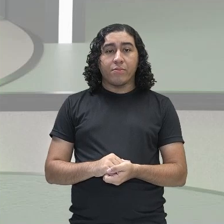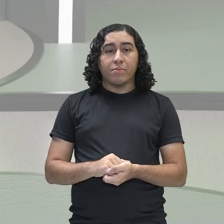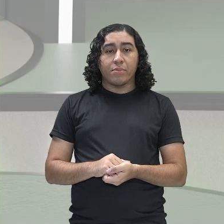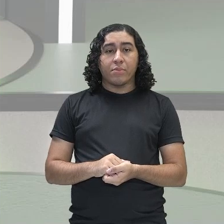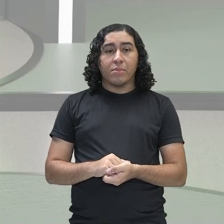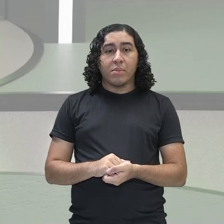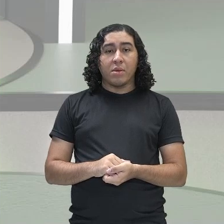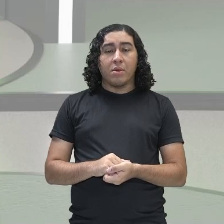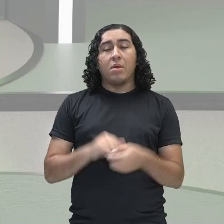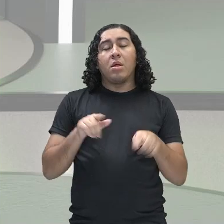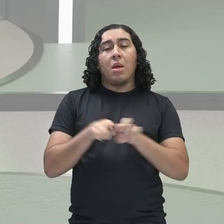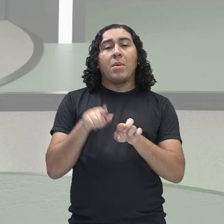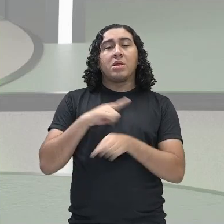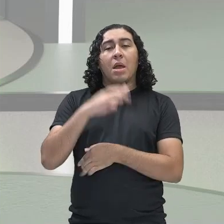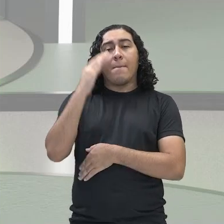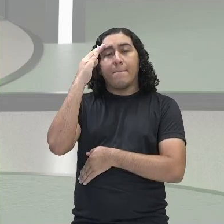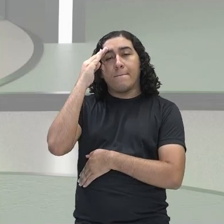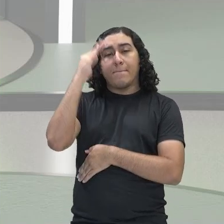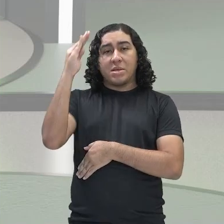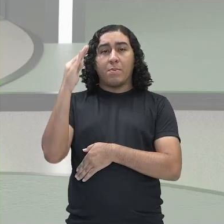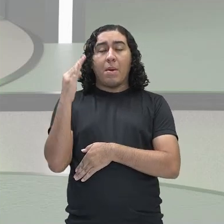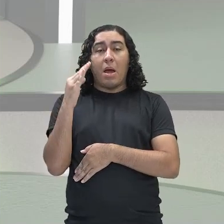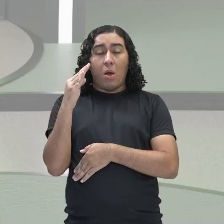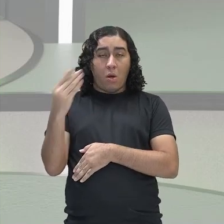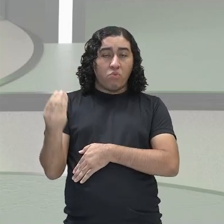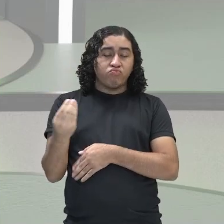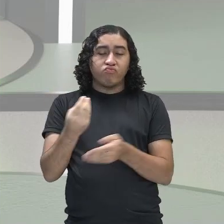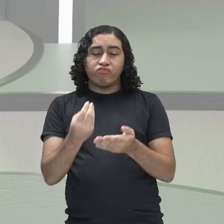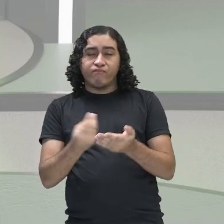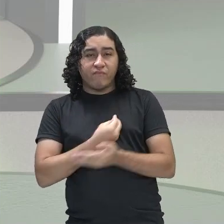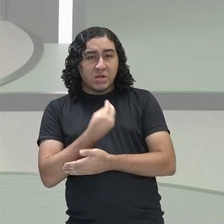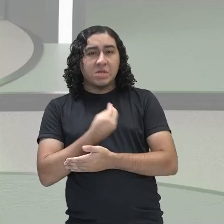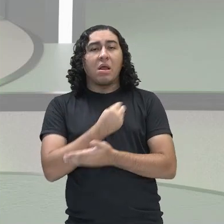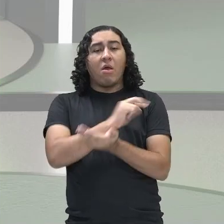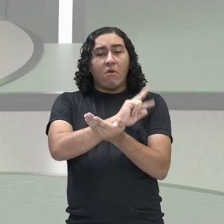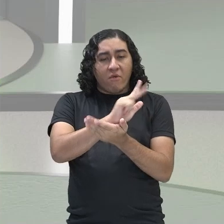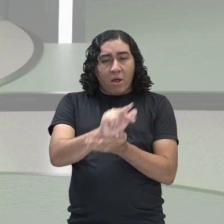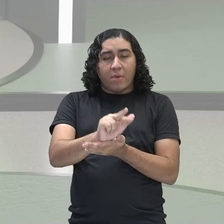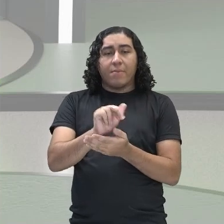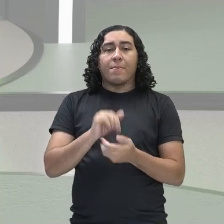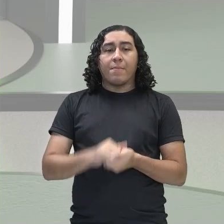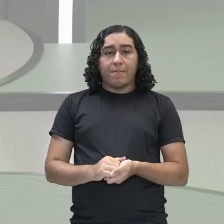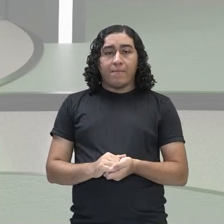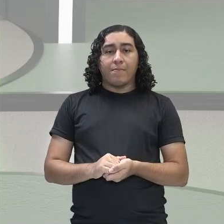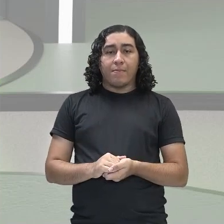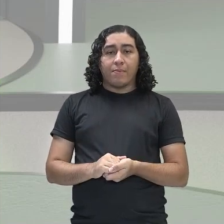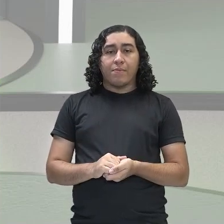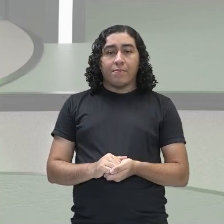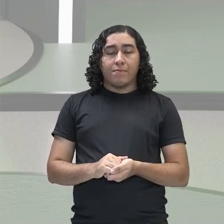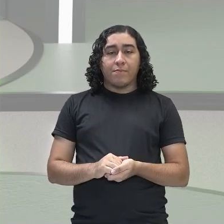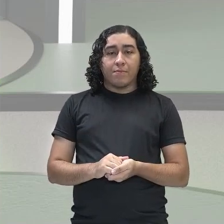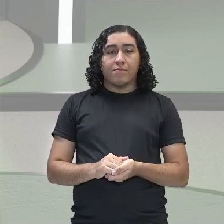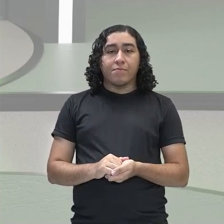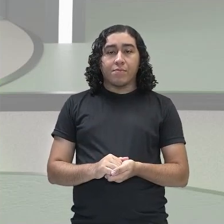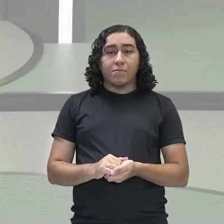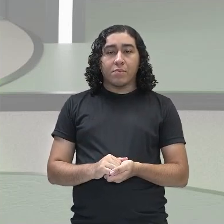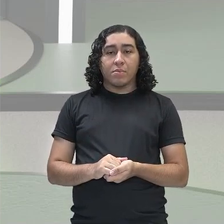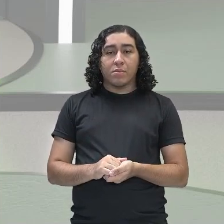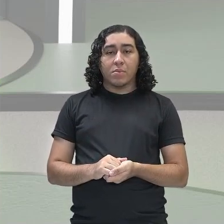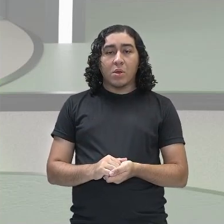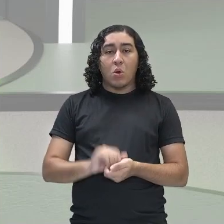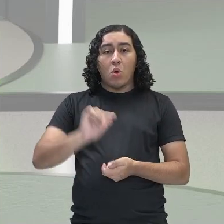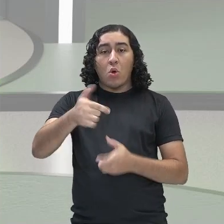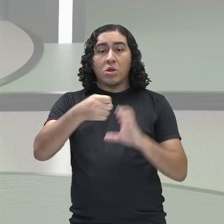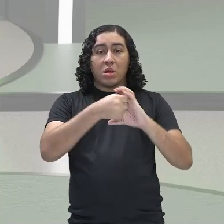reserva biológica do planeta. E uma outra característica importante quando a gente fala de bioma é quando a